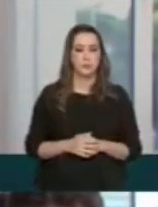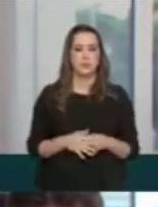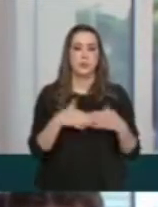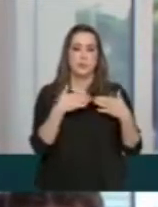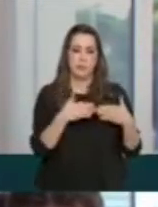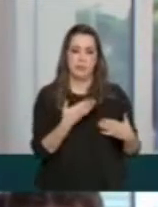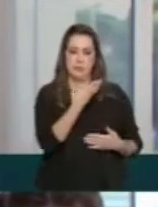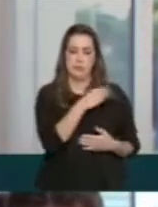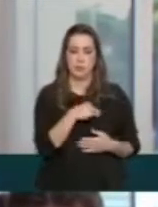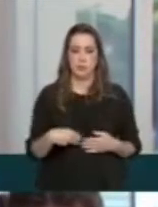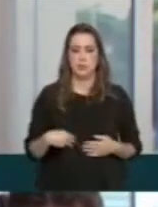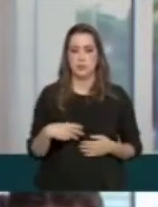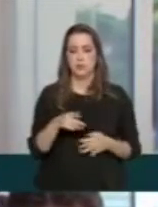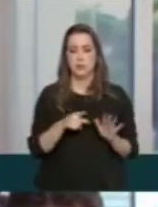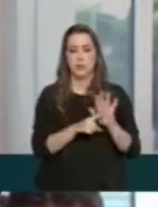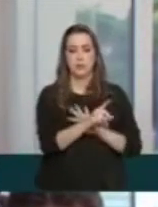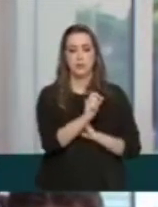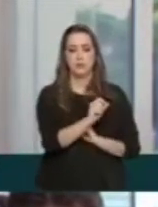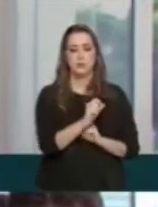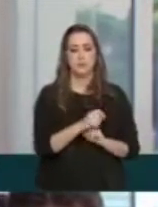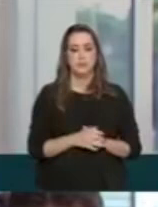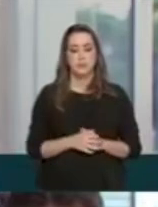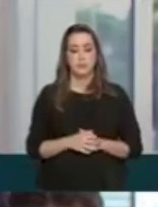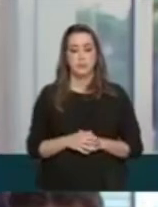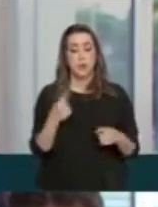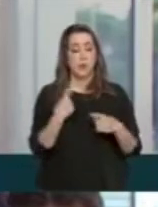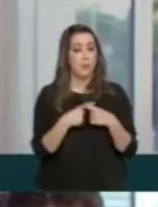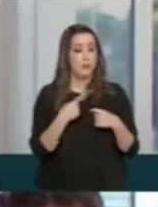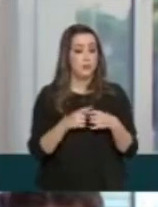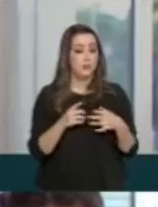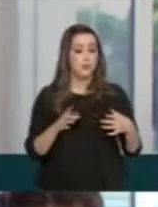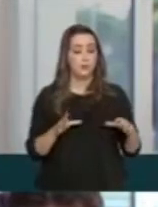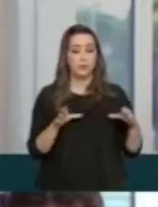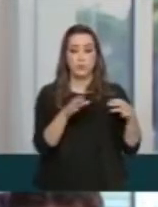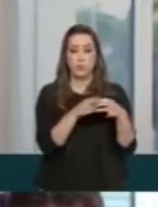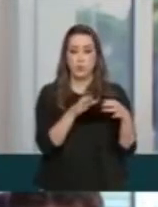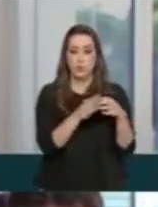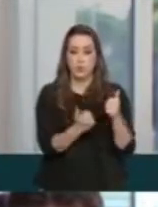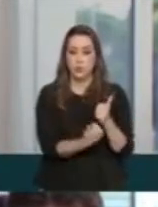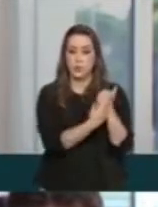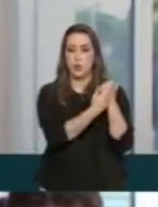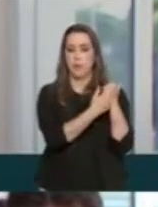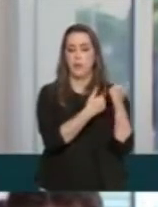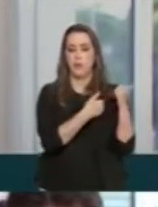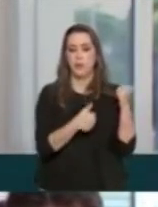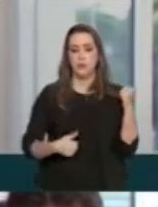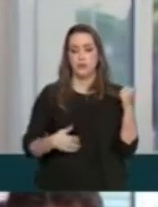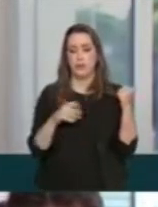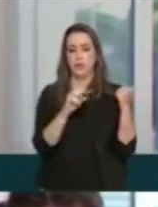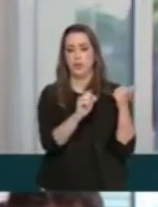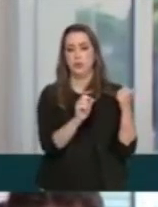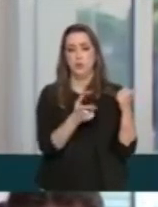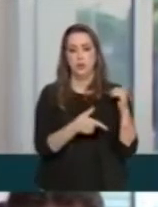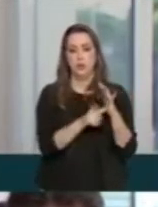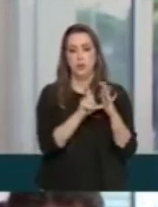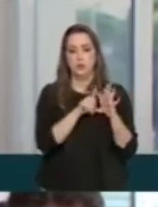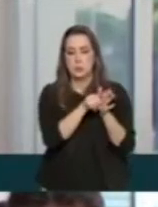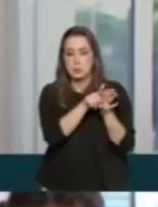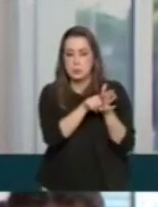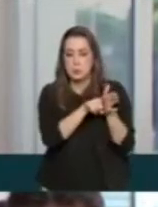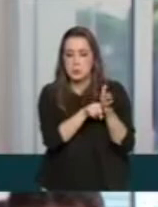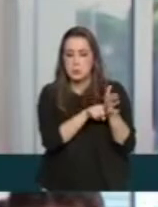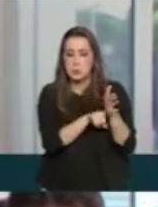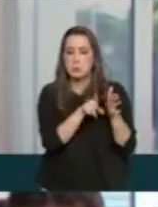ministro, eu queria saber se, porque aliados, nos últimos tempos, tinham cobrado operações, investigações